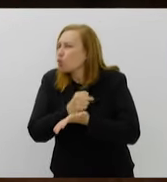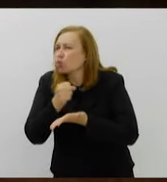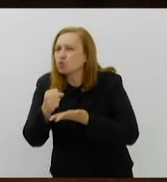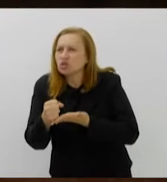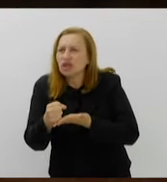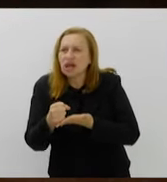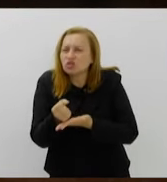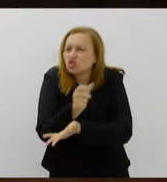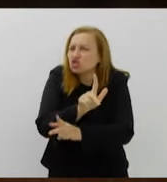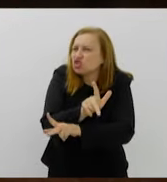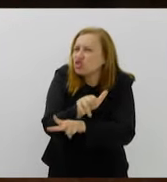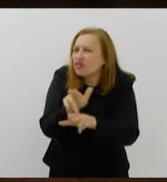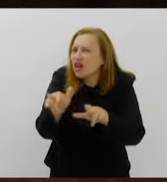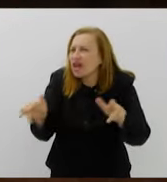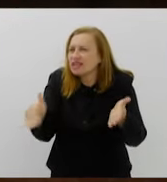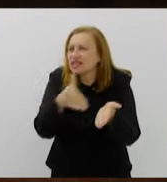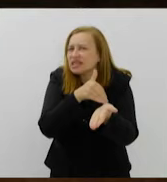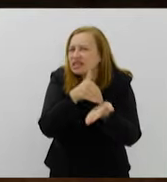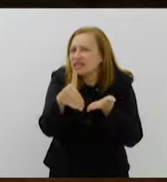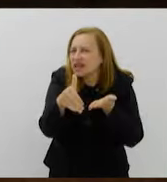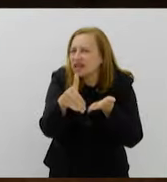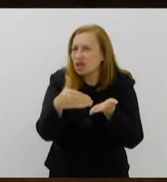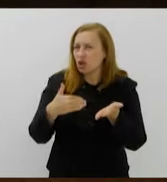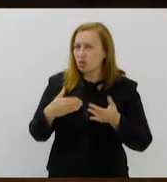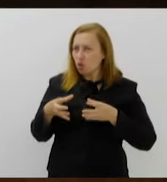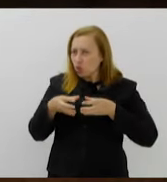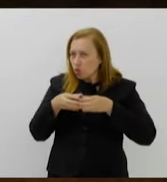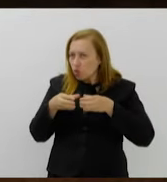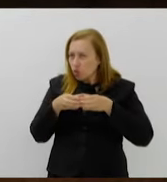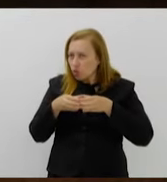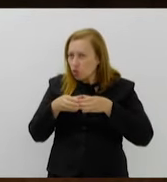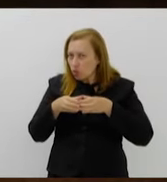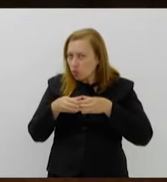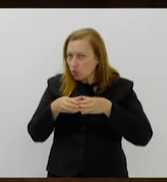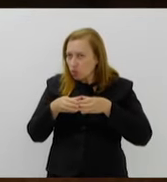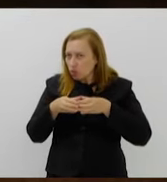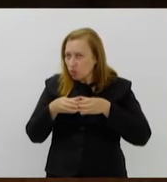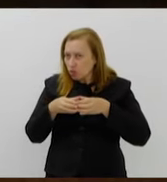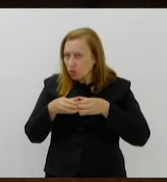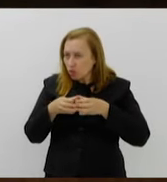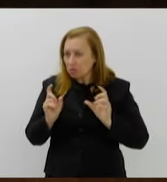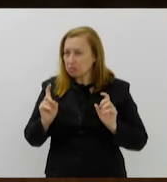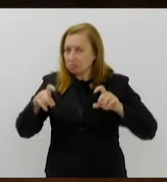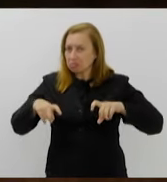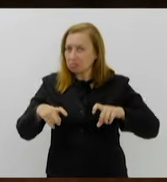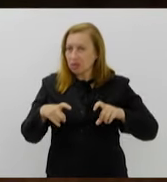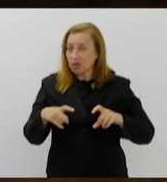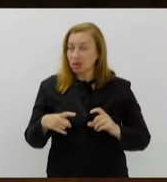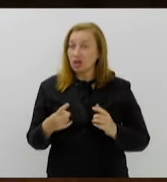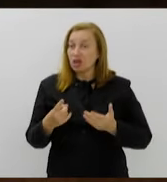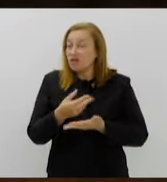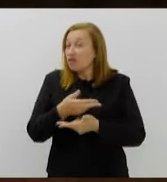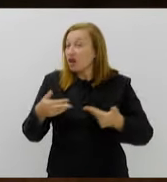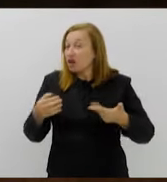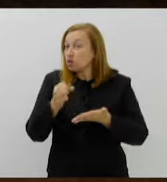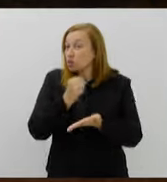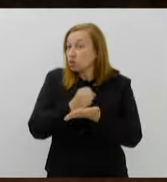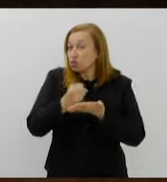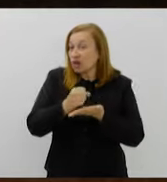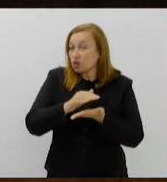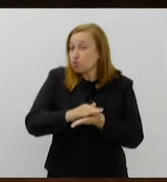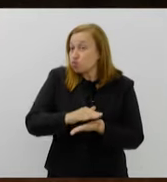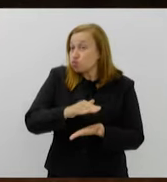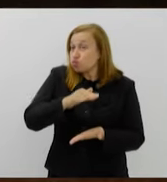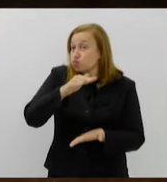em diversas secretarias e o e a minha equipe de gabinete tá levantando diversos contratos volumosos em